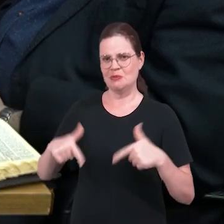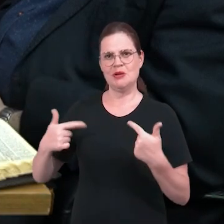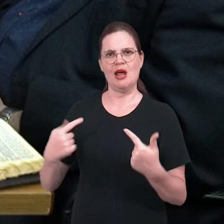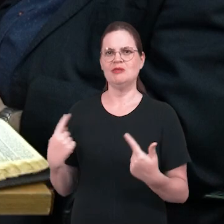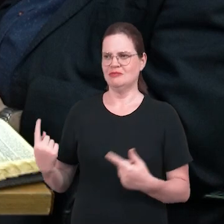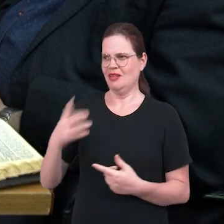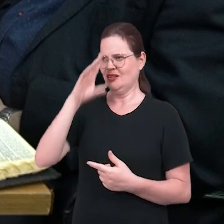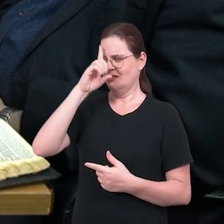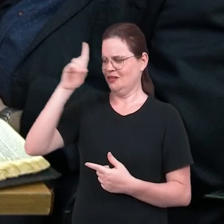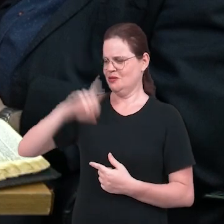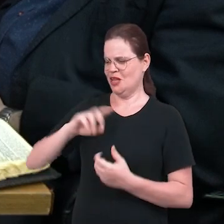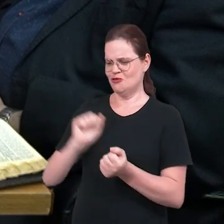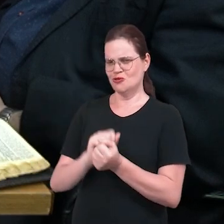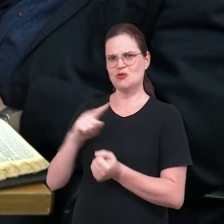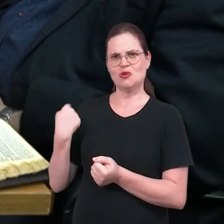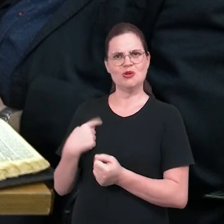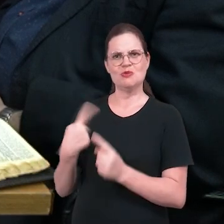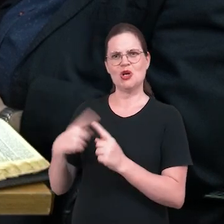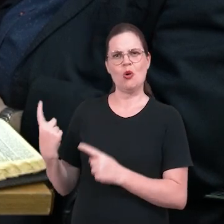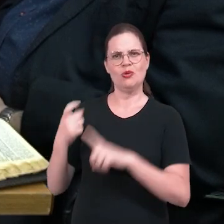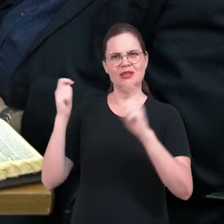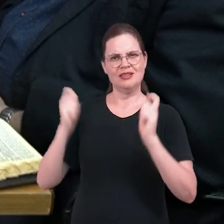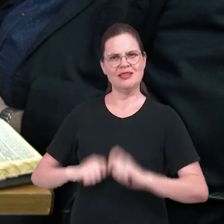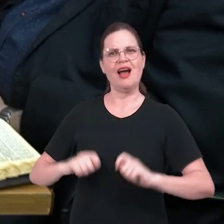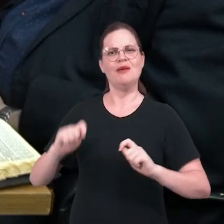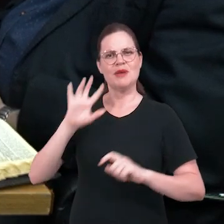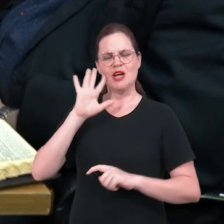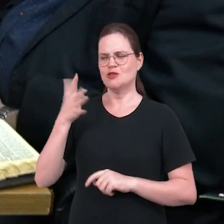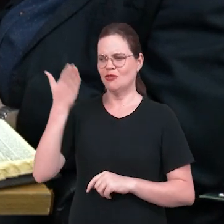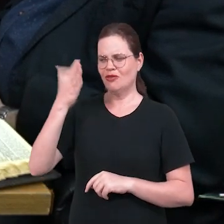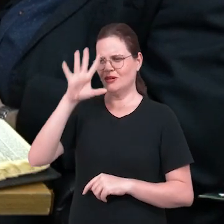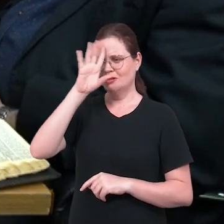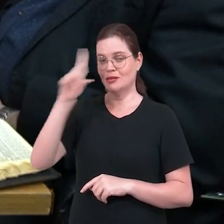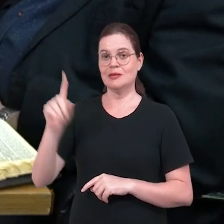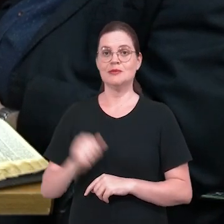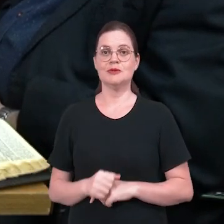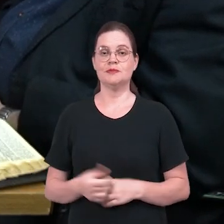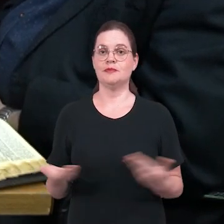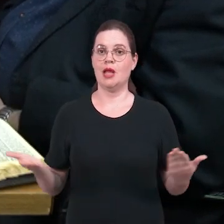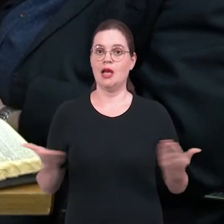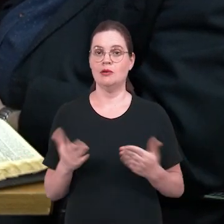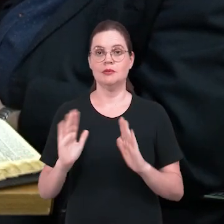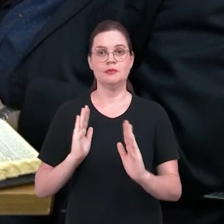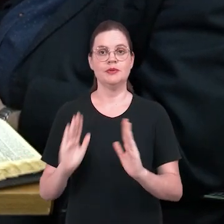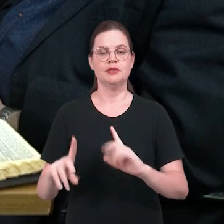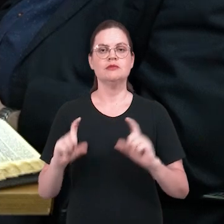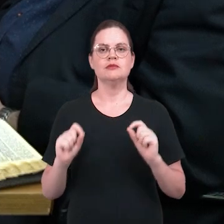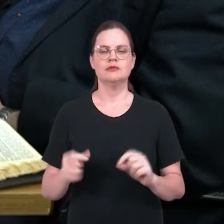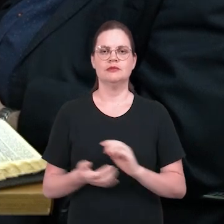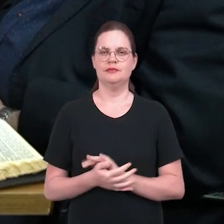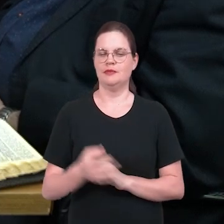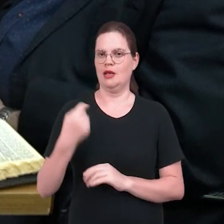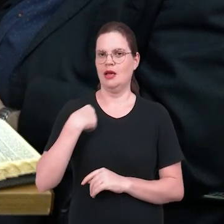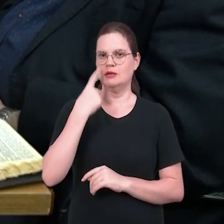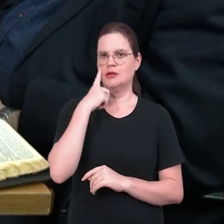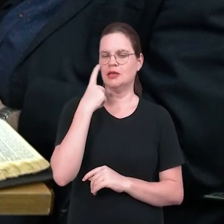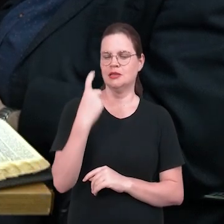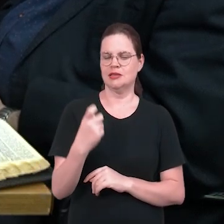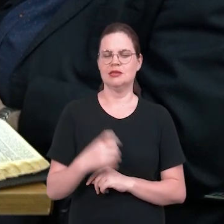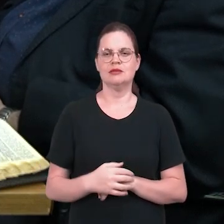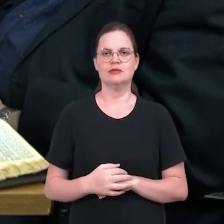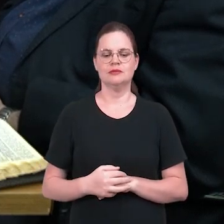Ele podia ter feito isso. Eles vão e tomam posse da terra. E aí a gente entra numa fase que é muito